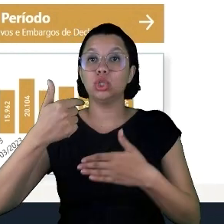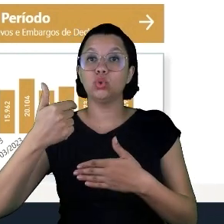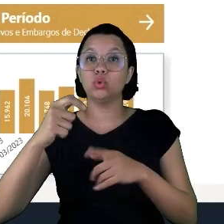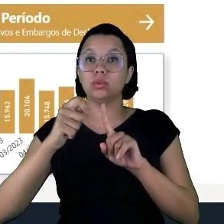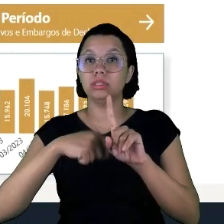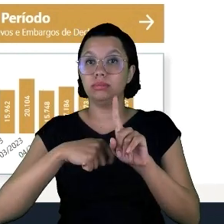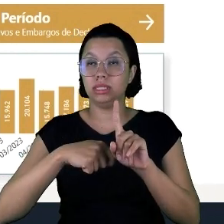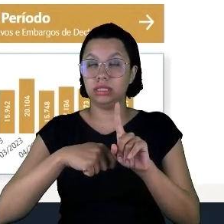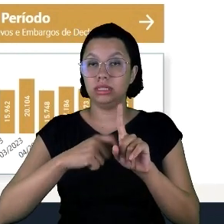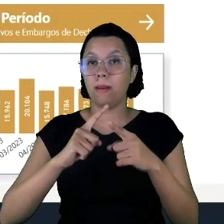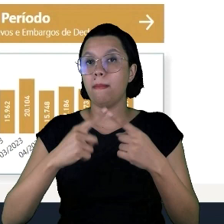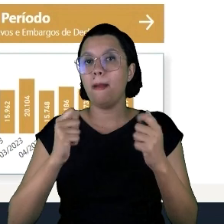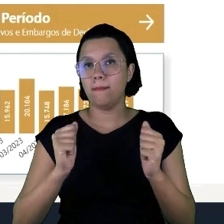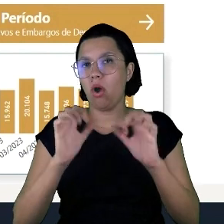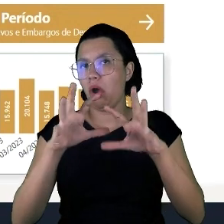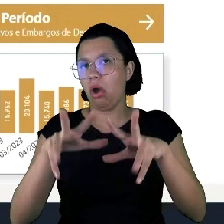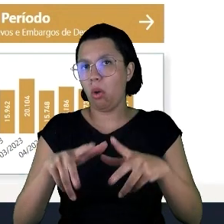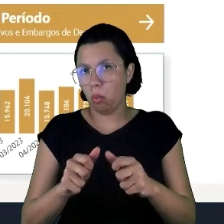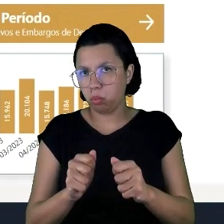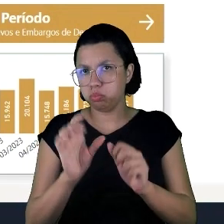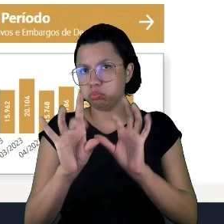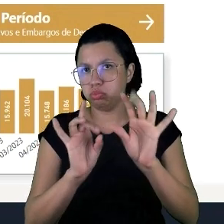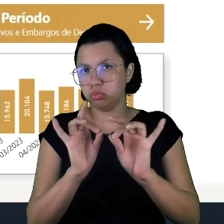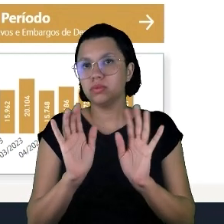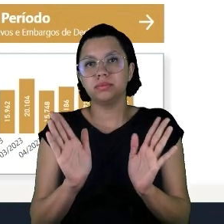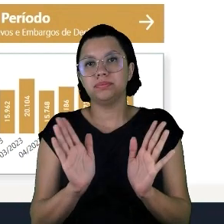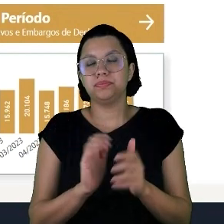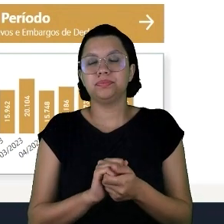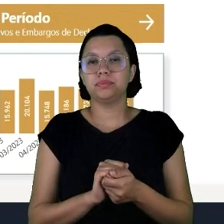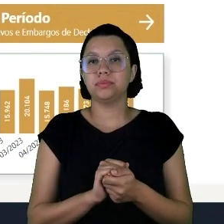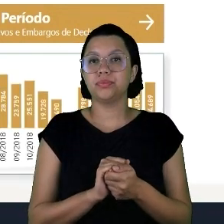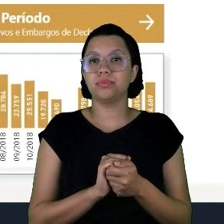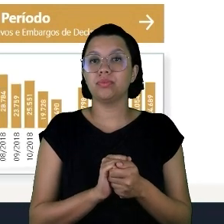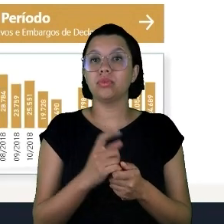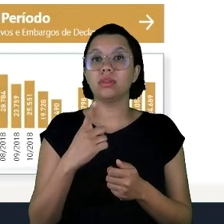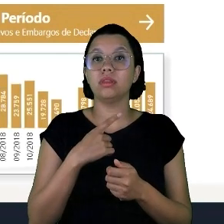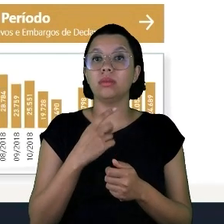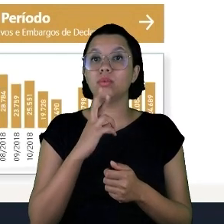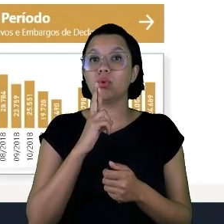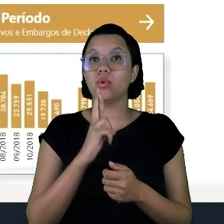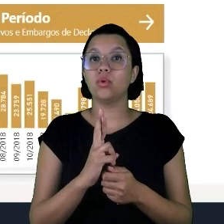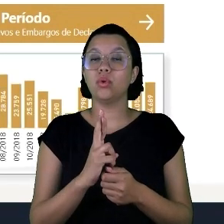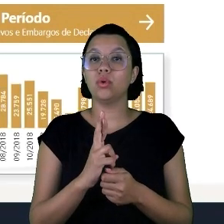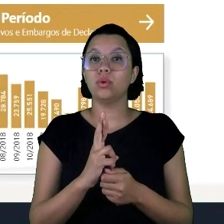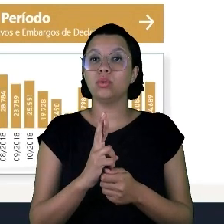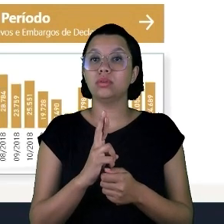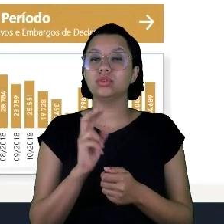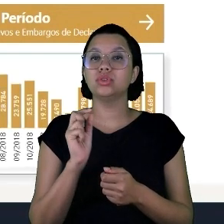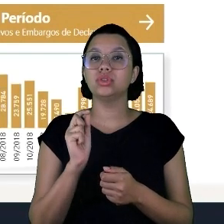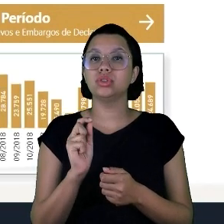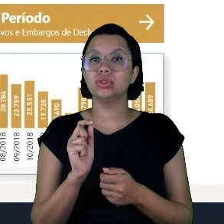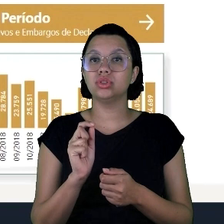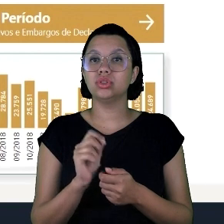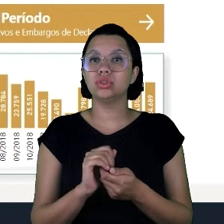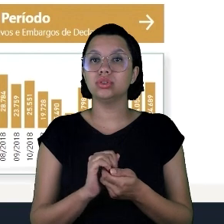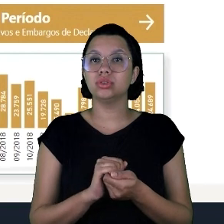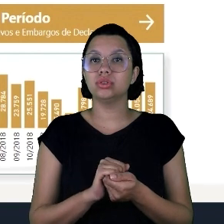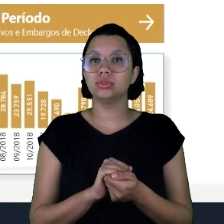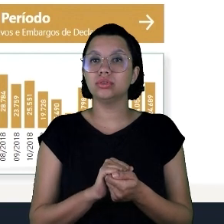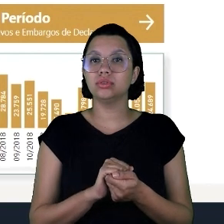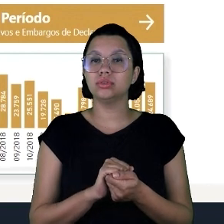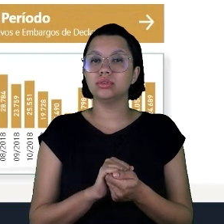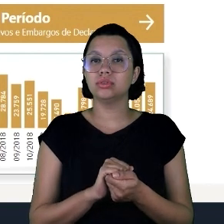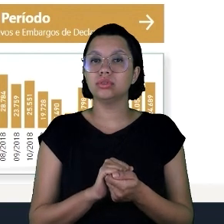12 meses, que é o período indicado, mas eu posso selecionar todo aqui. E aí, nós temos um resultado aqui